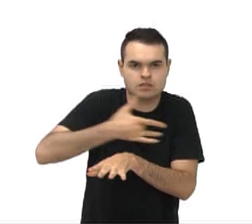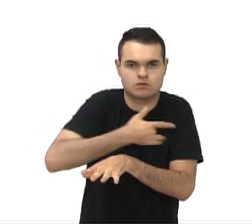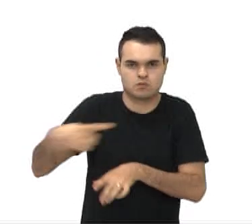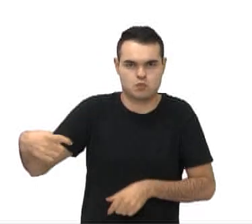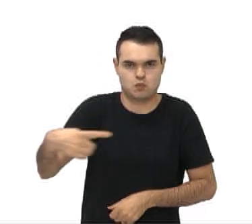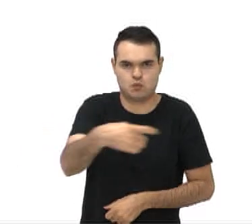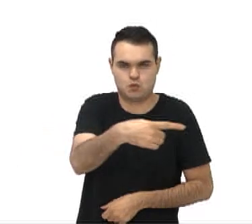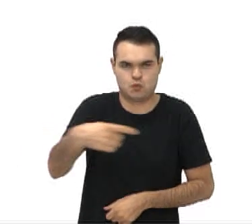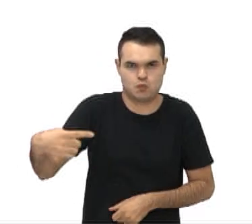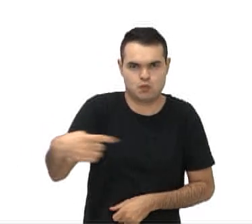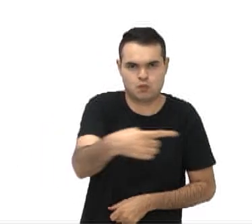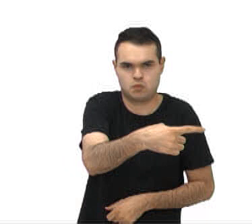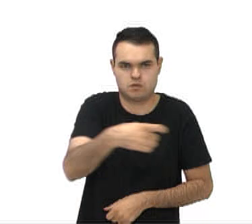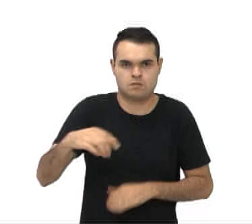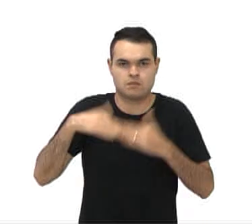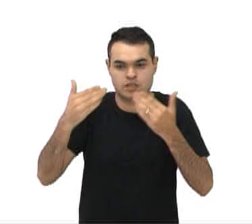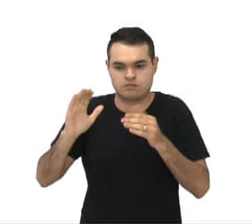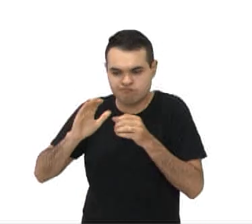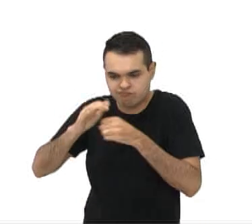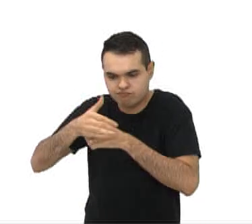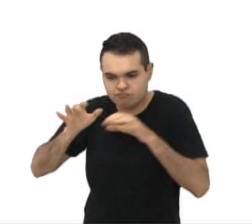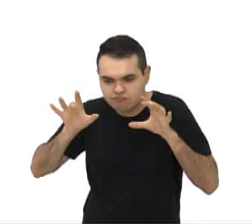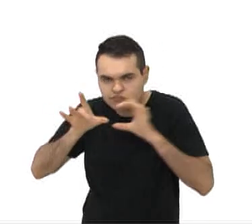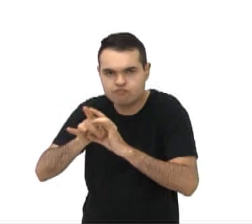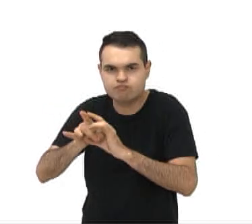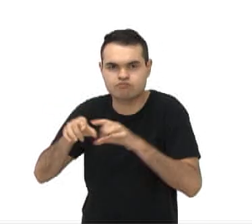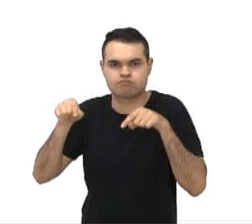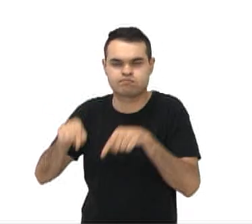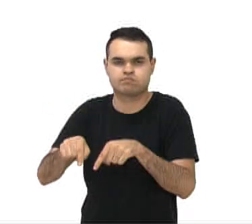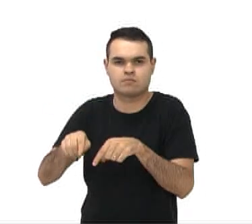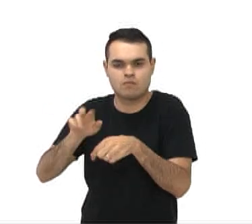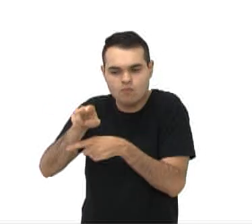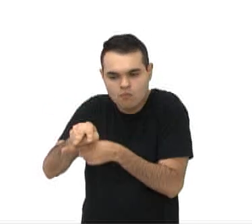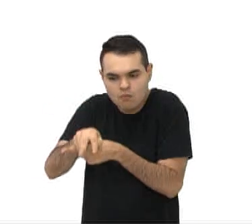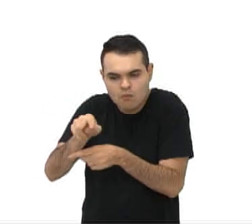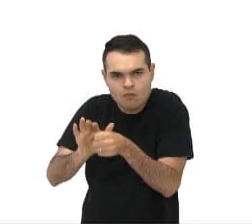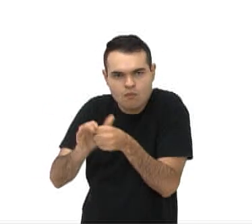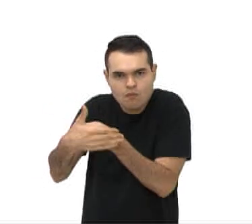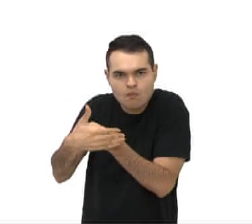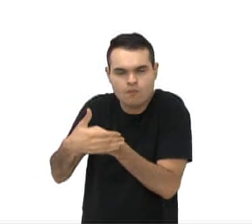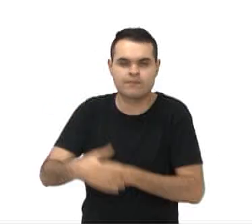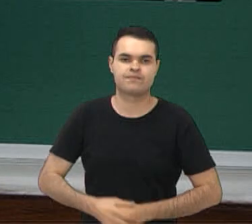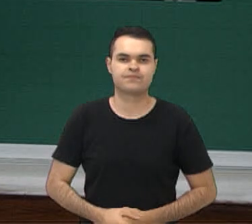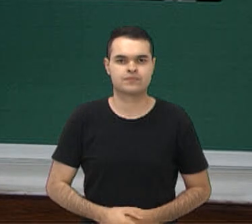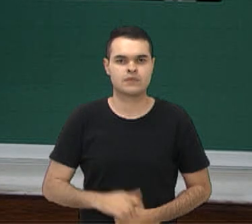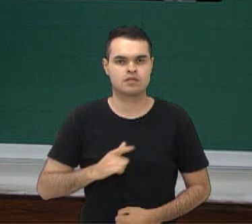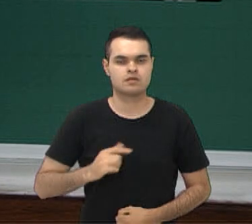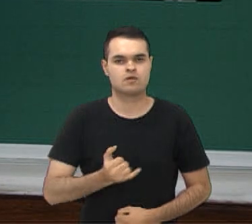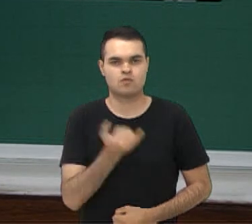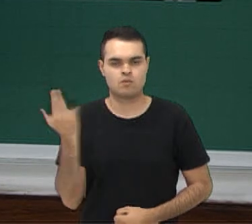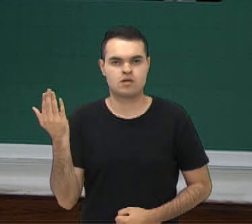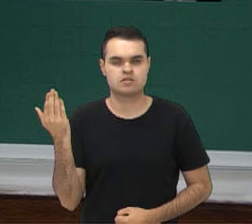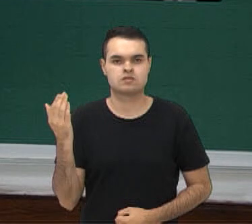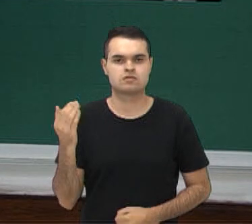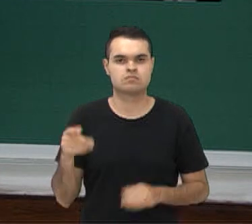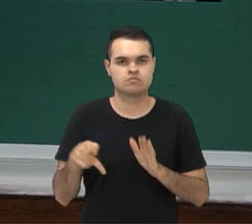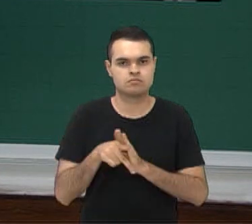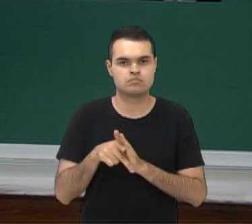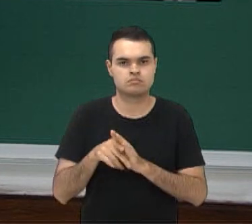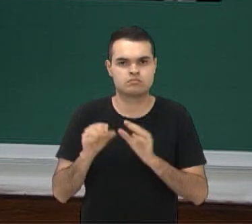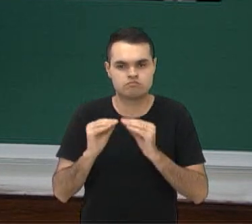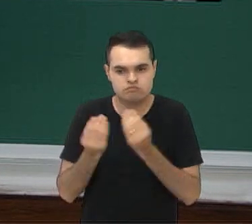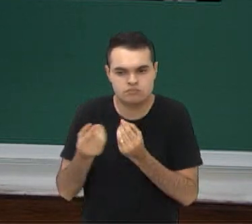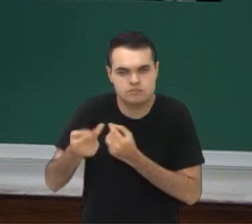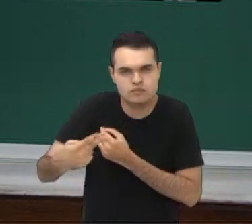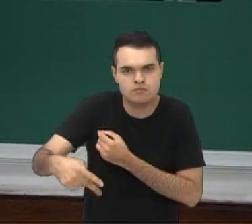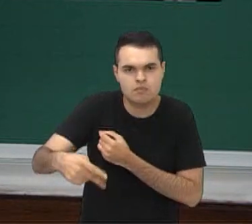está relacionada mais à questão de proteção. Tem algumas substâncias que vai tornar esse